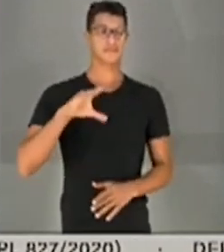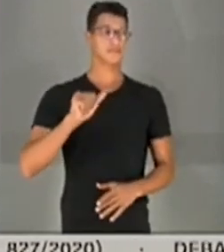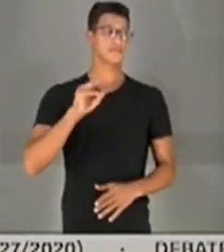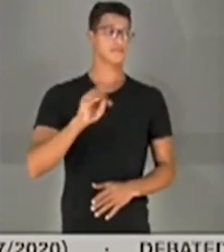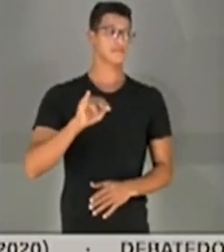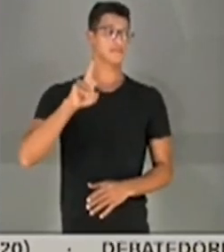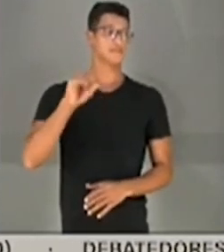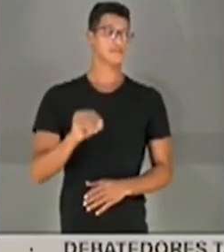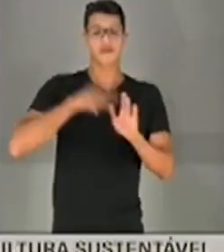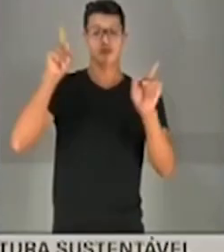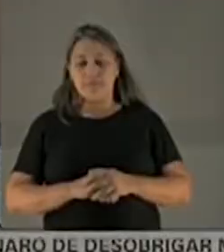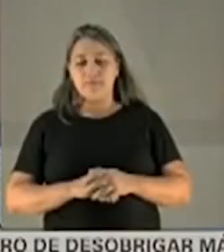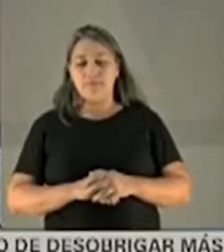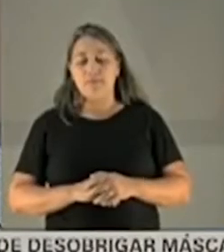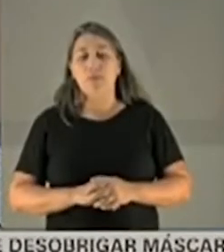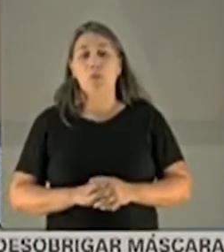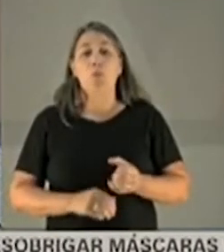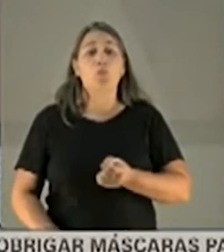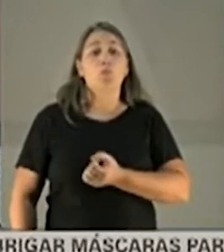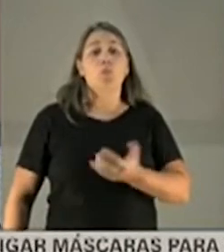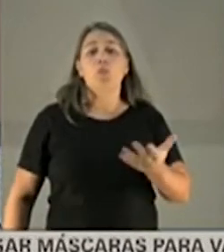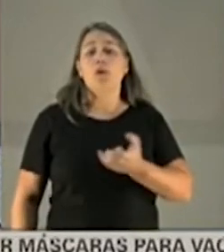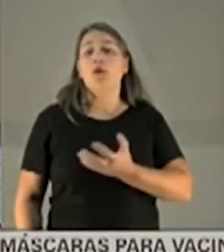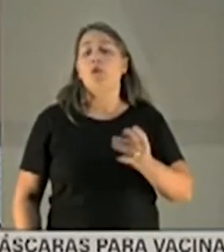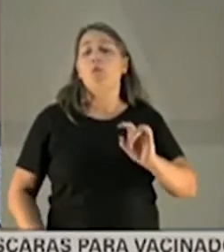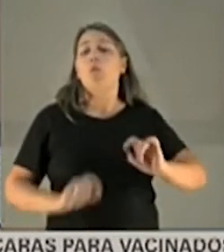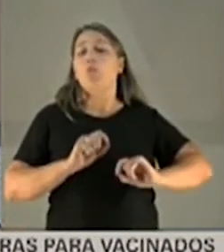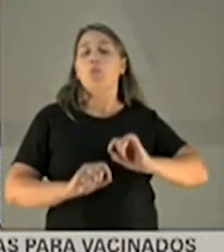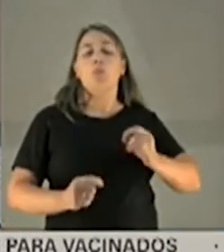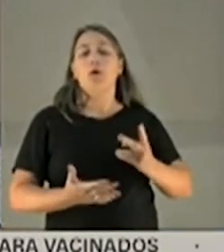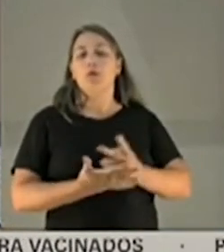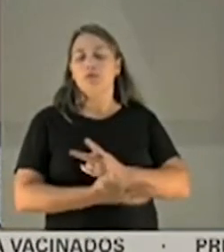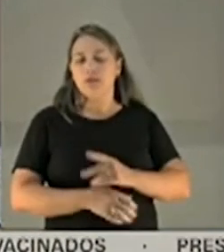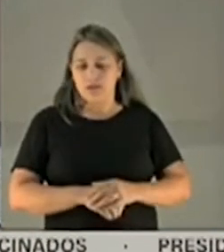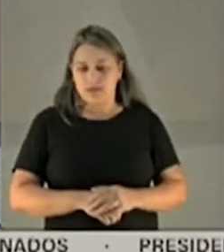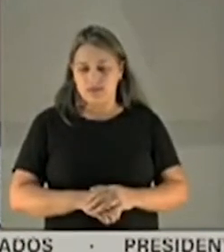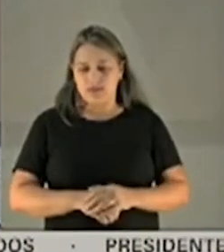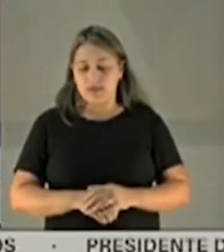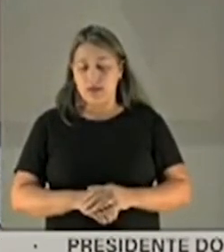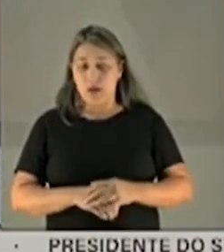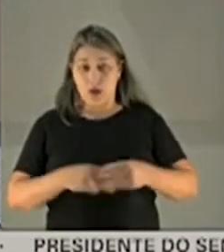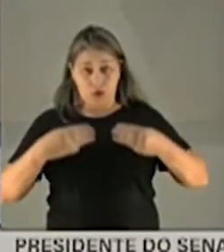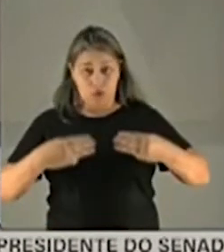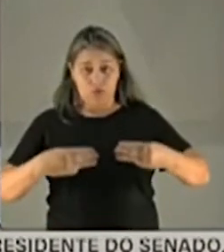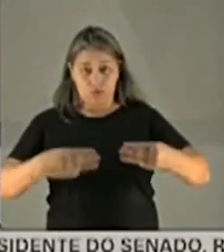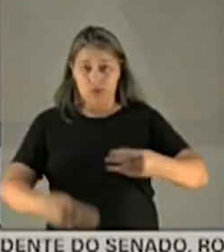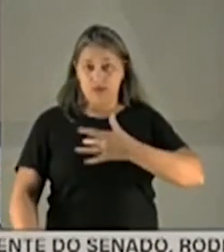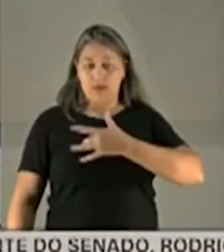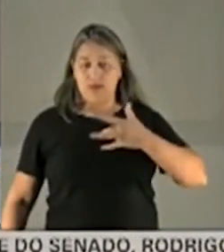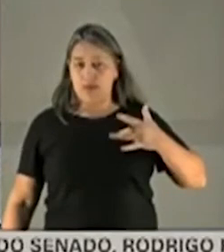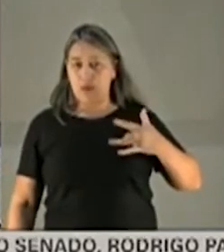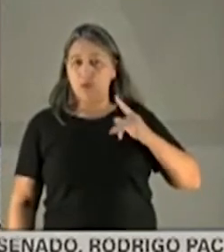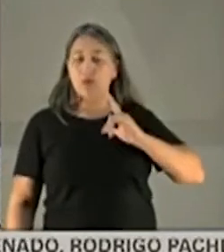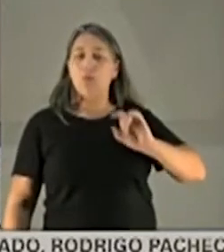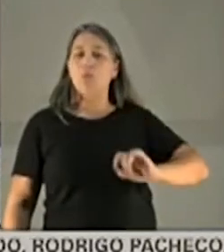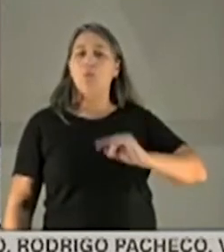e baseado em ciência. Quais as efetivas consequências de o Ministério da Saúde ter sido ocupado